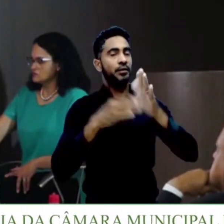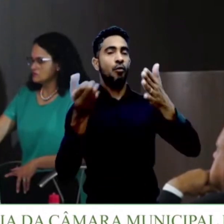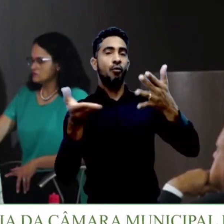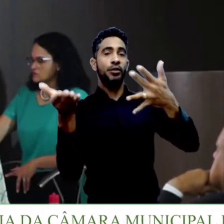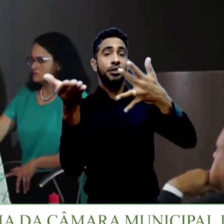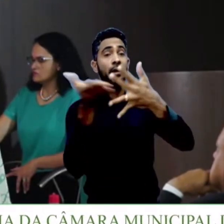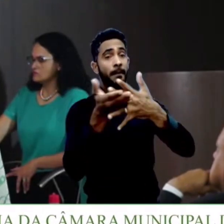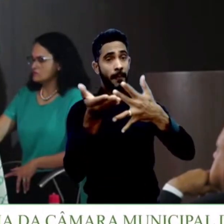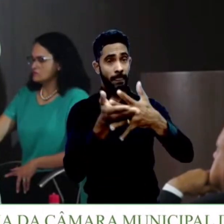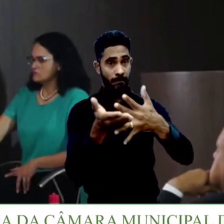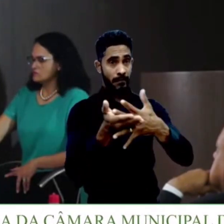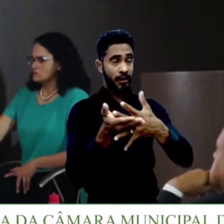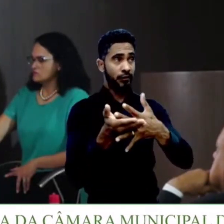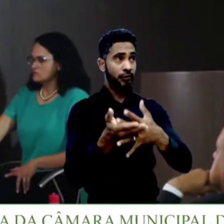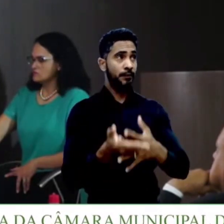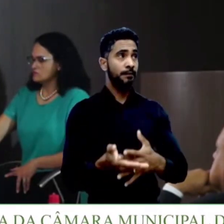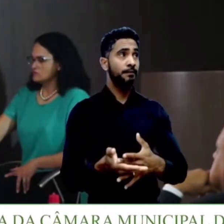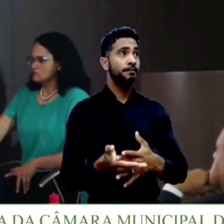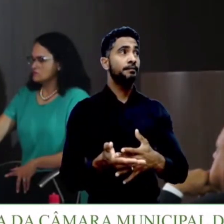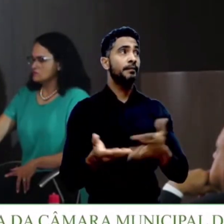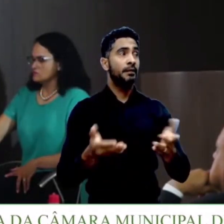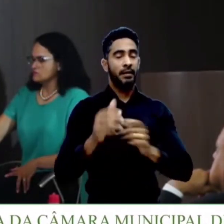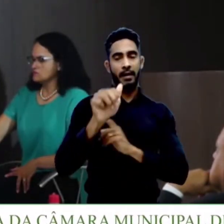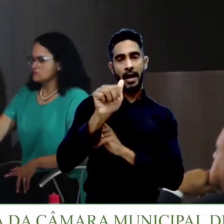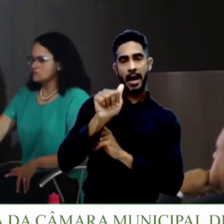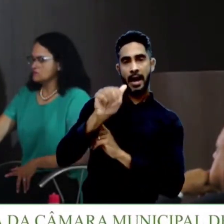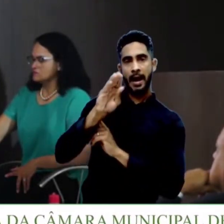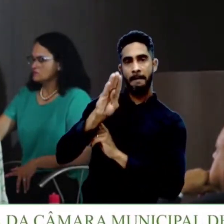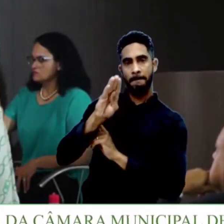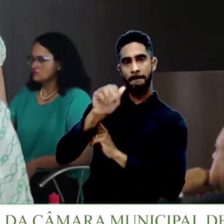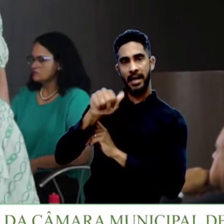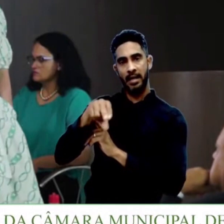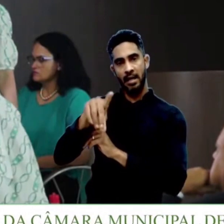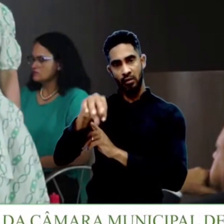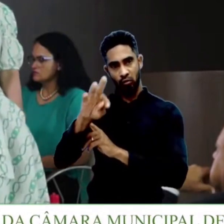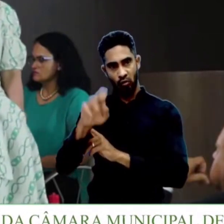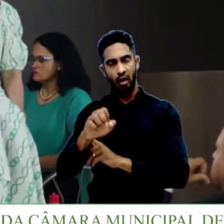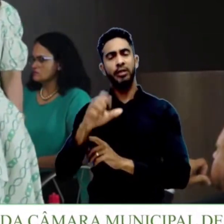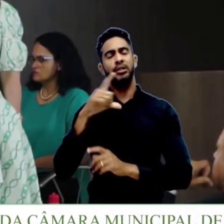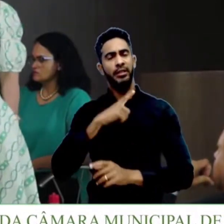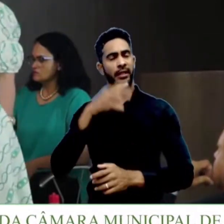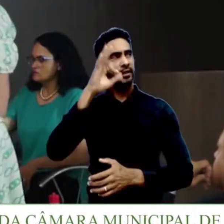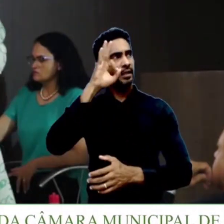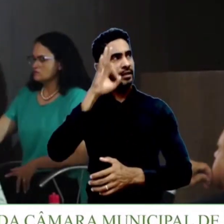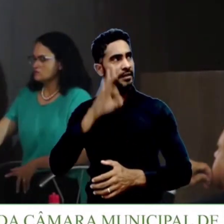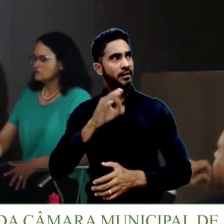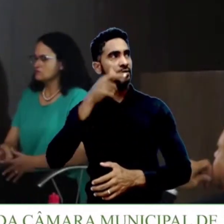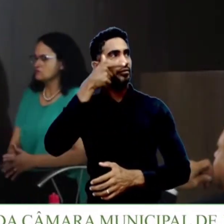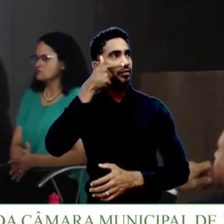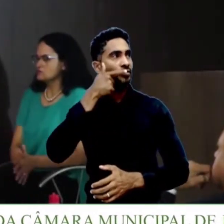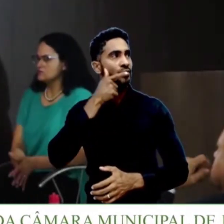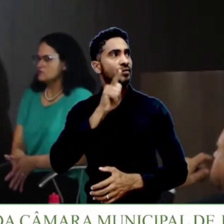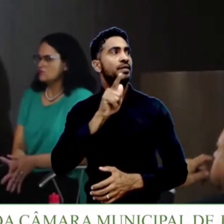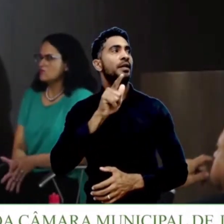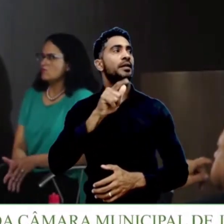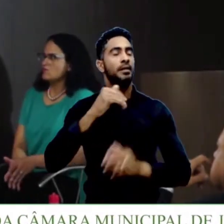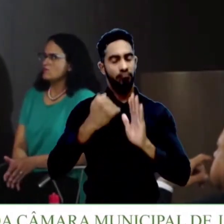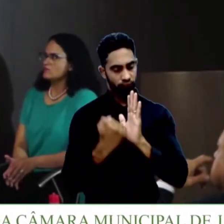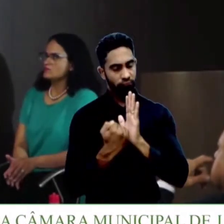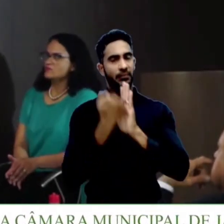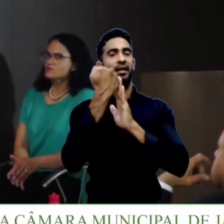médio. E através da Abanorte e dessa fruticultura, nós temos certeza que nós somos capazes de chegar ao IDH